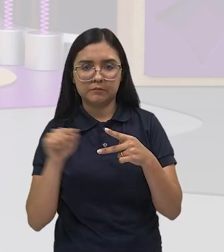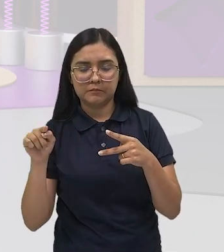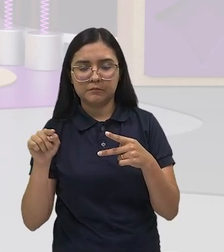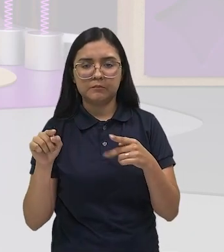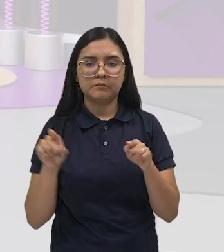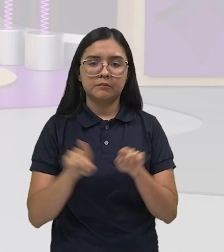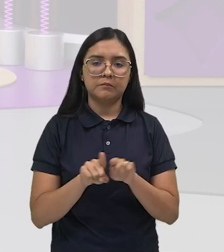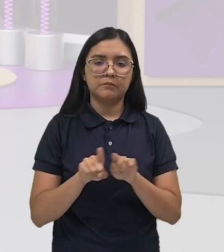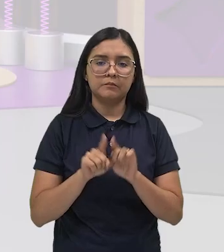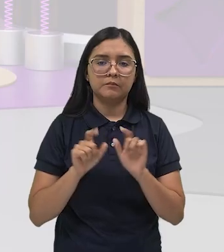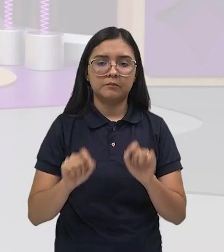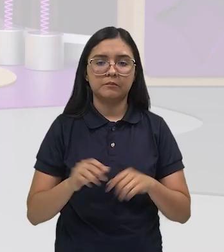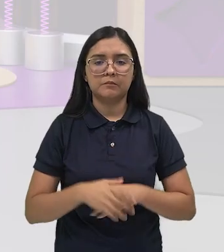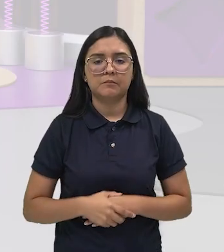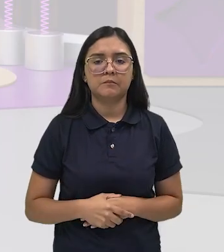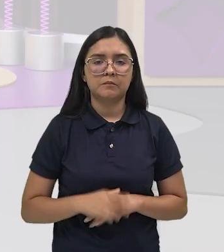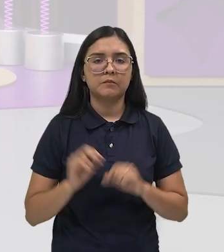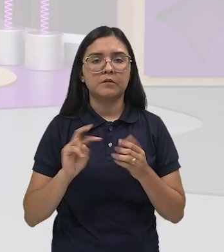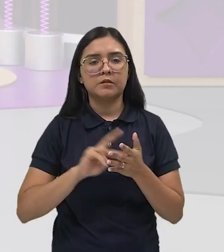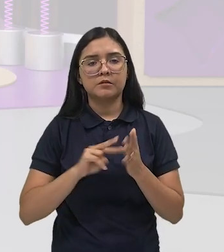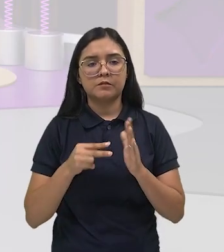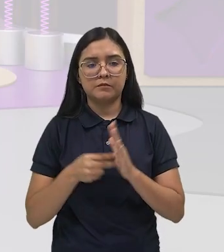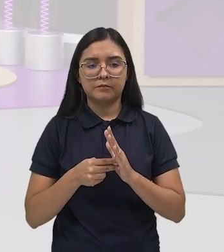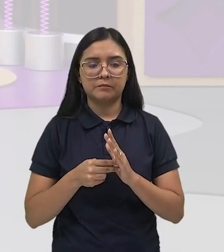também ali, consequentemente, o que é uma